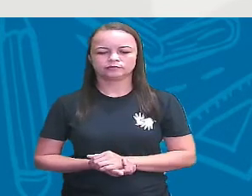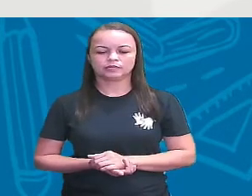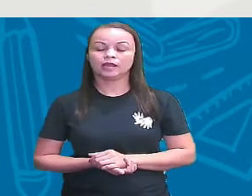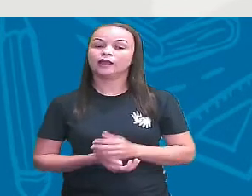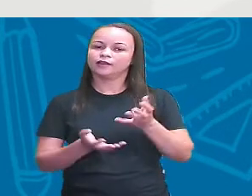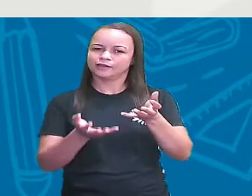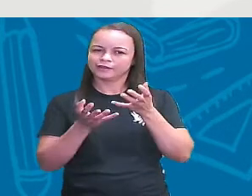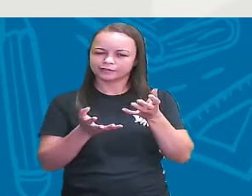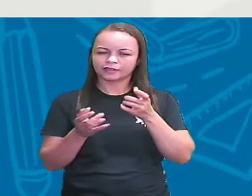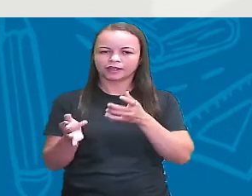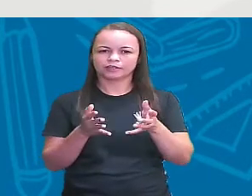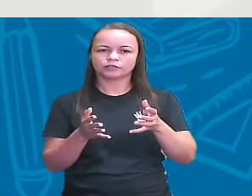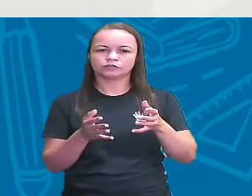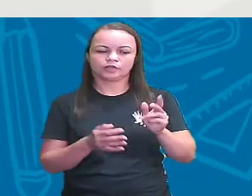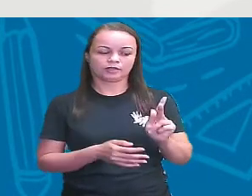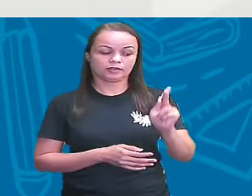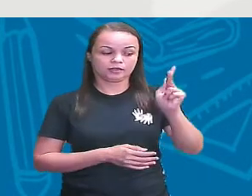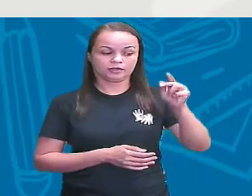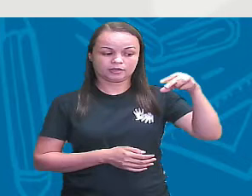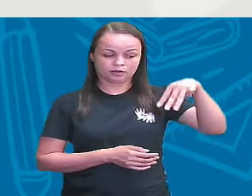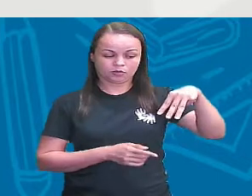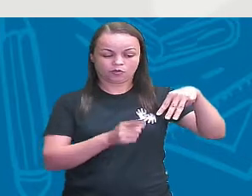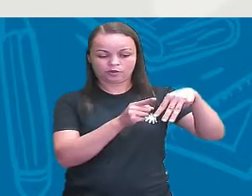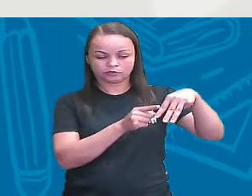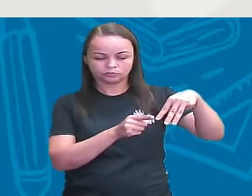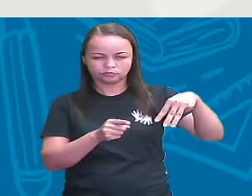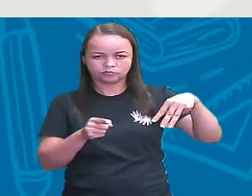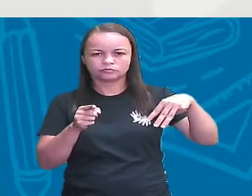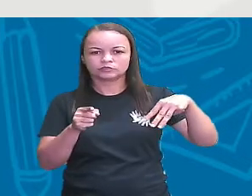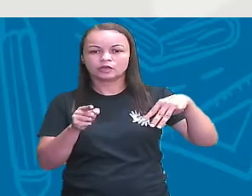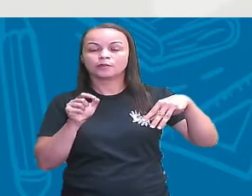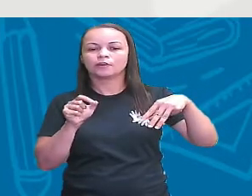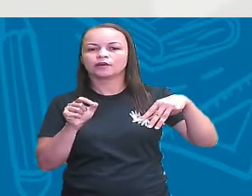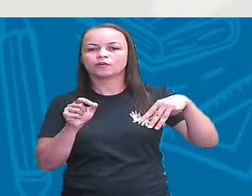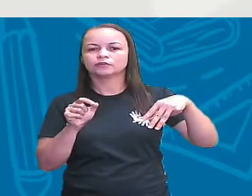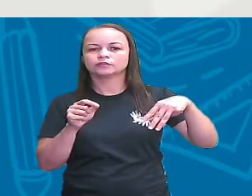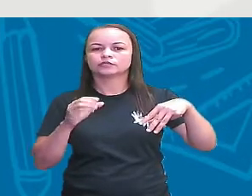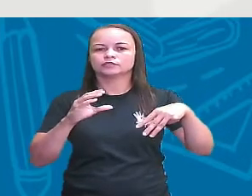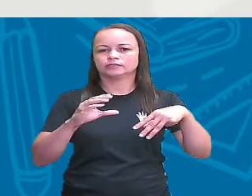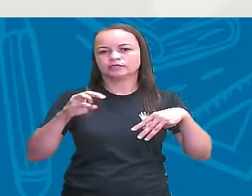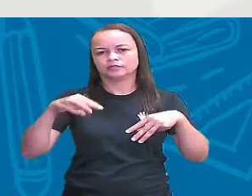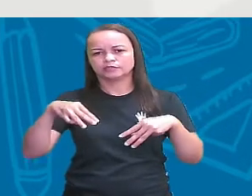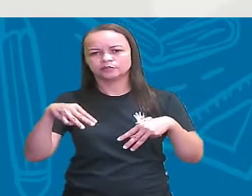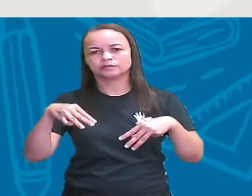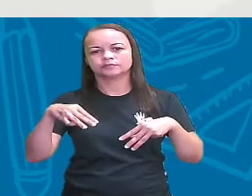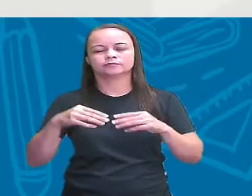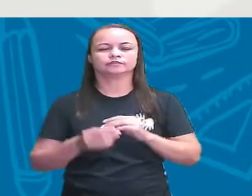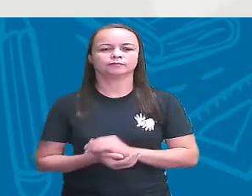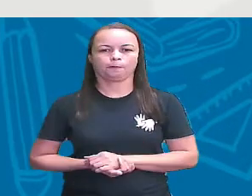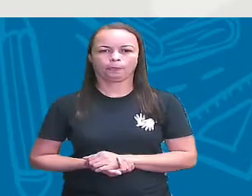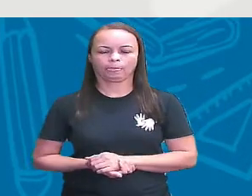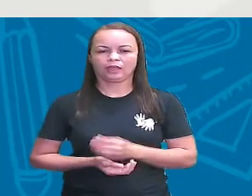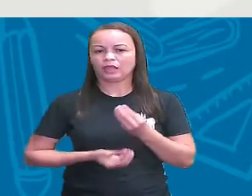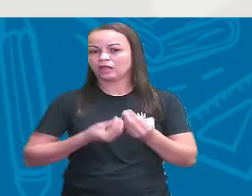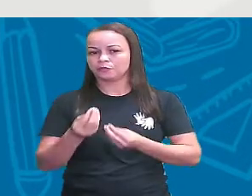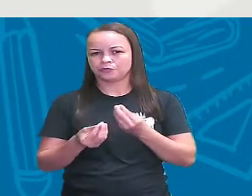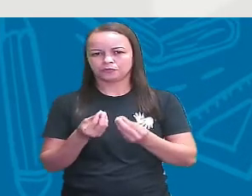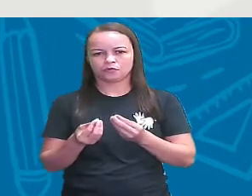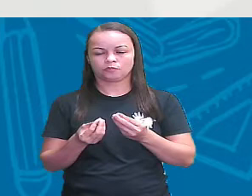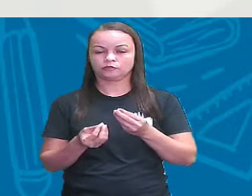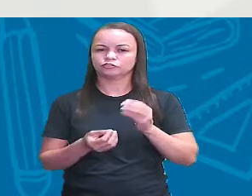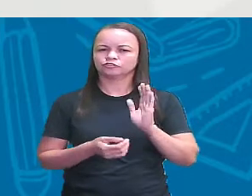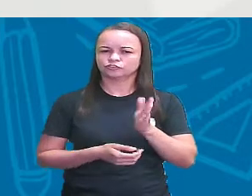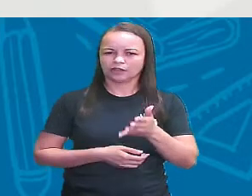eu saia de quilômetro e vá lá para centímetro. Como a gente